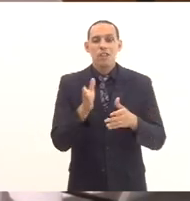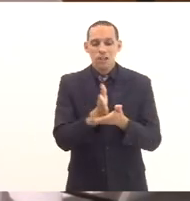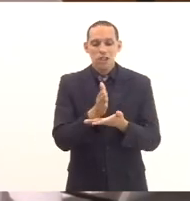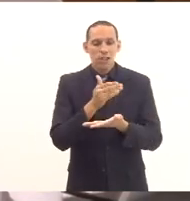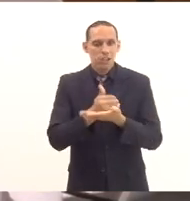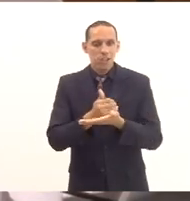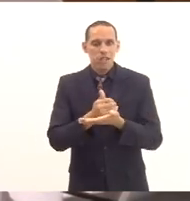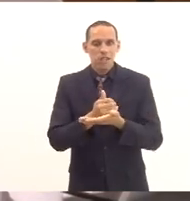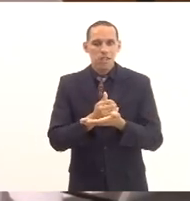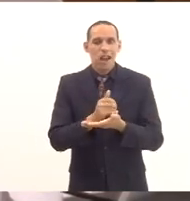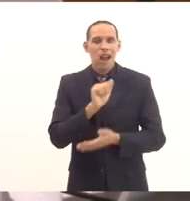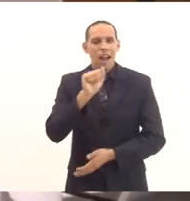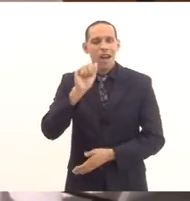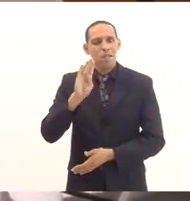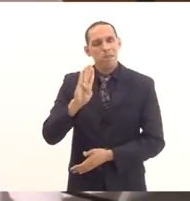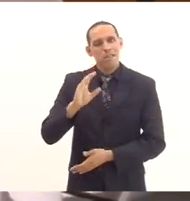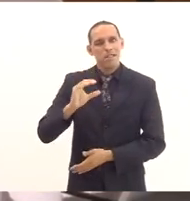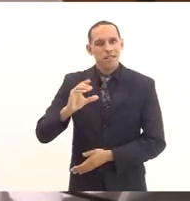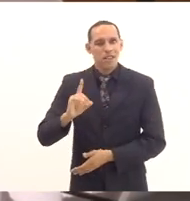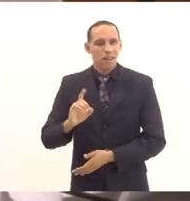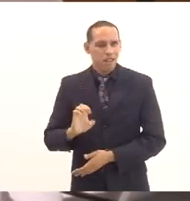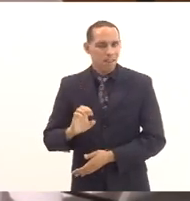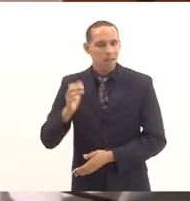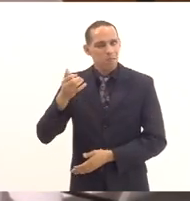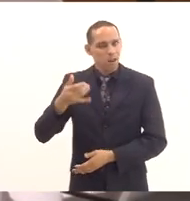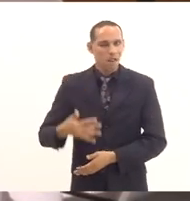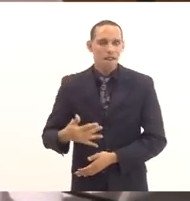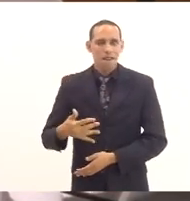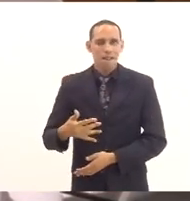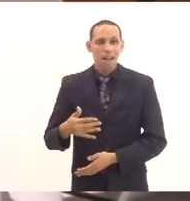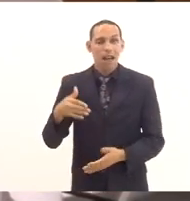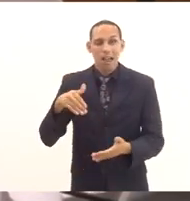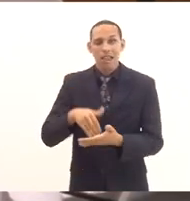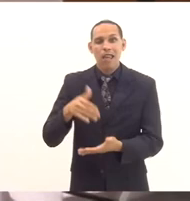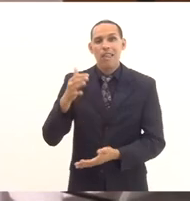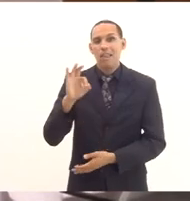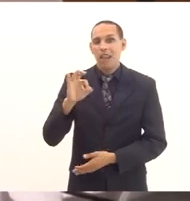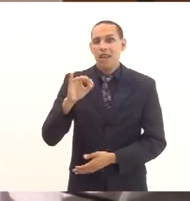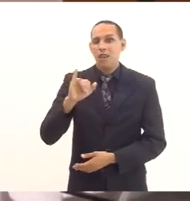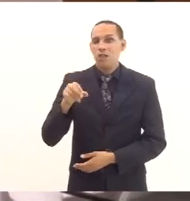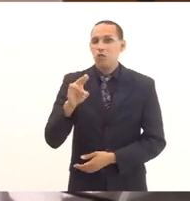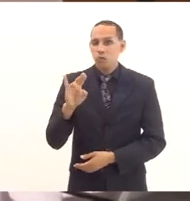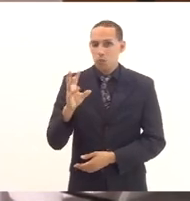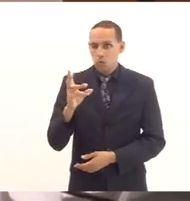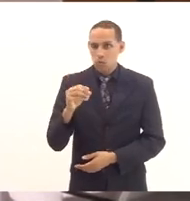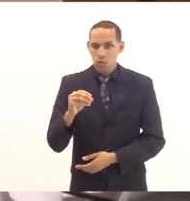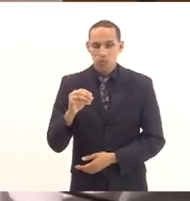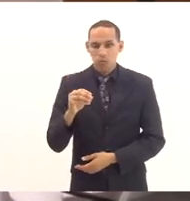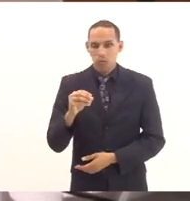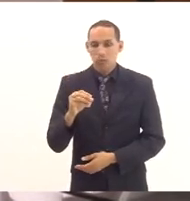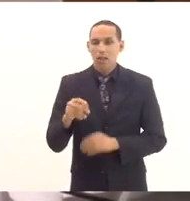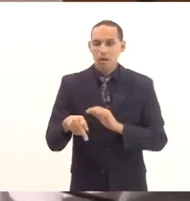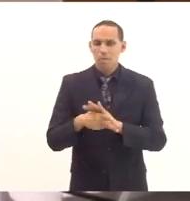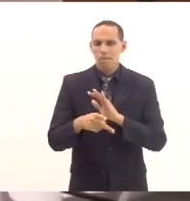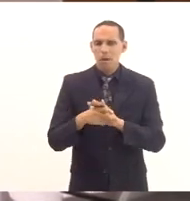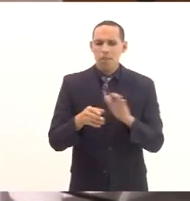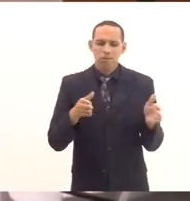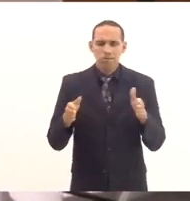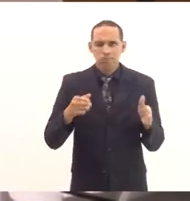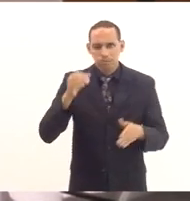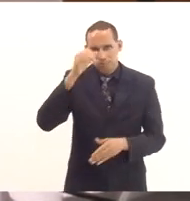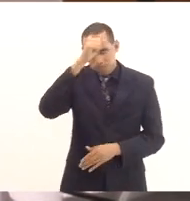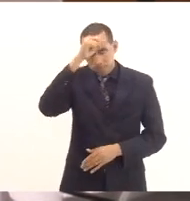alfabéticas vai até o dia dez de Junho que a previsão da Prefeitura e realmente esse número como se mencionou